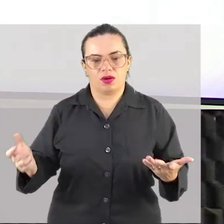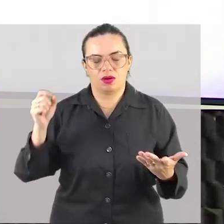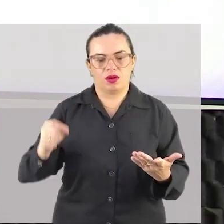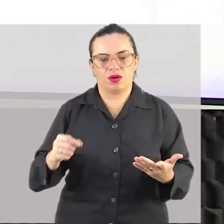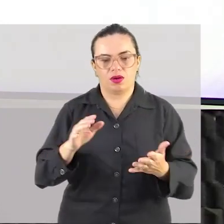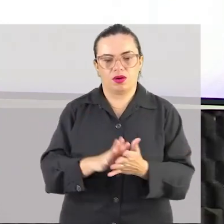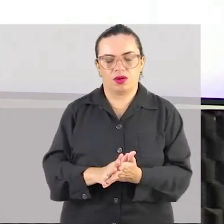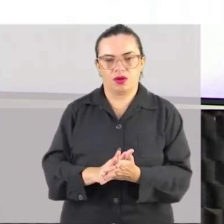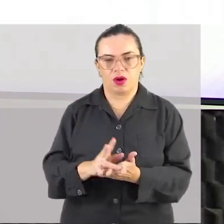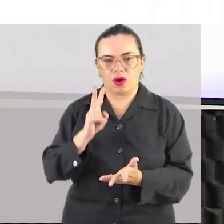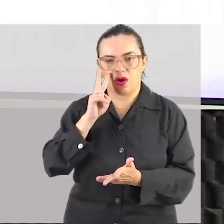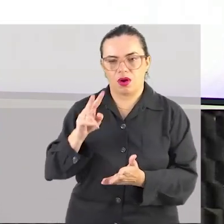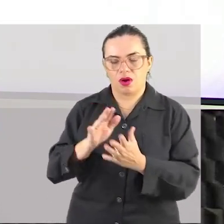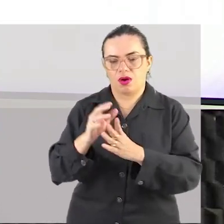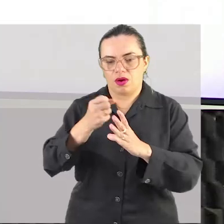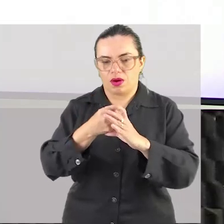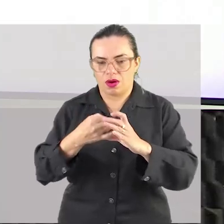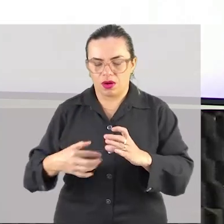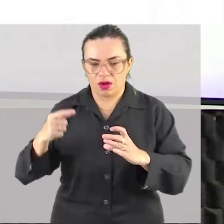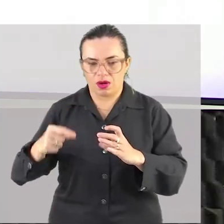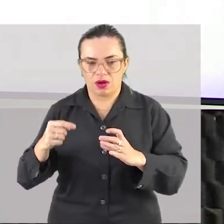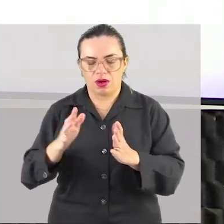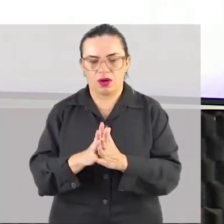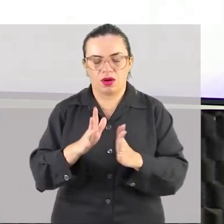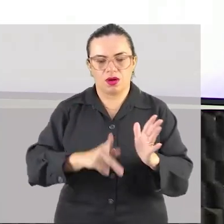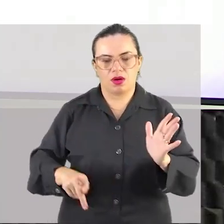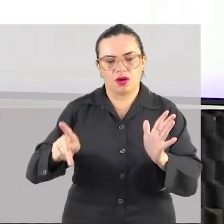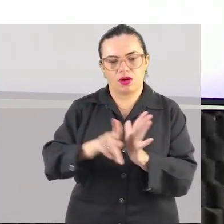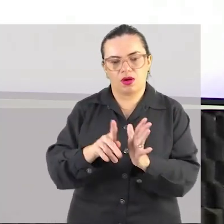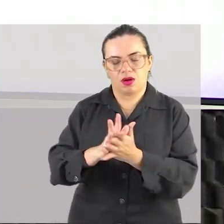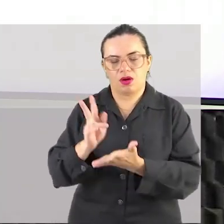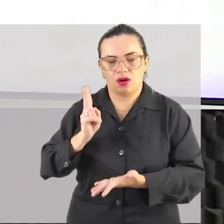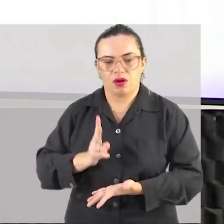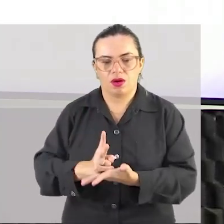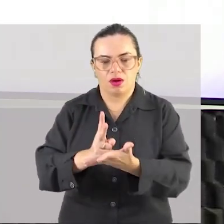se fosse um testemunho das características nativas da região, que é